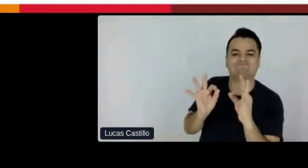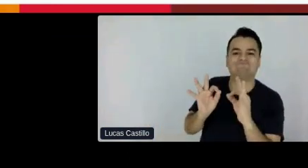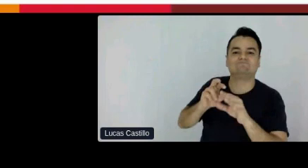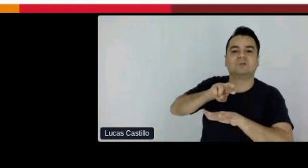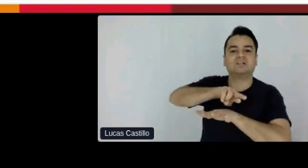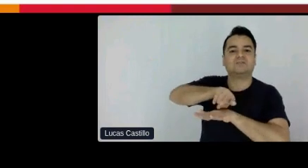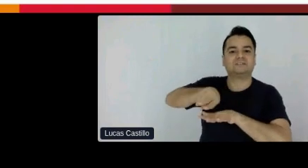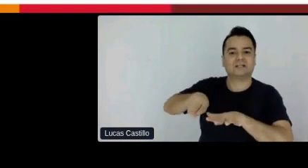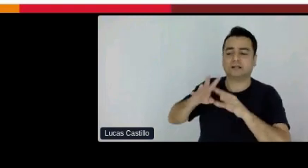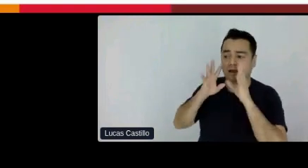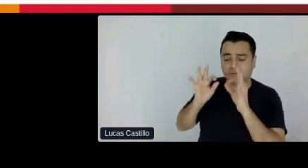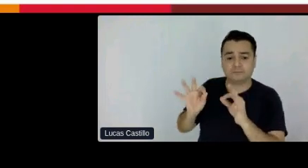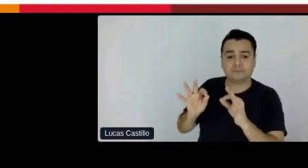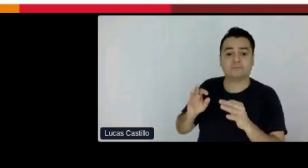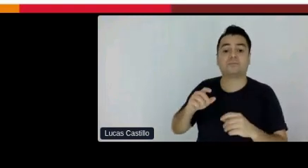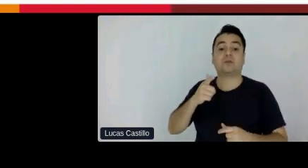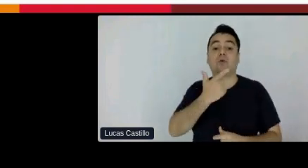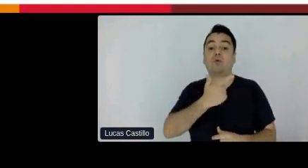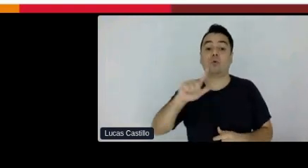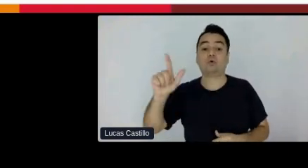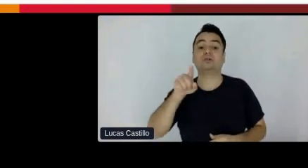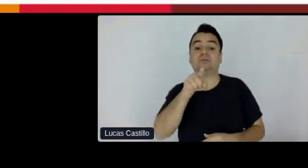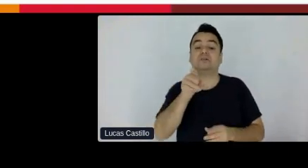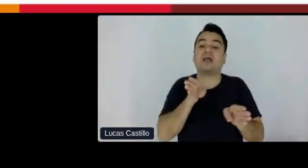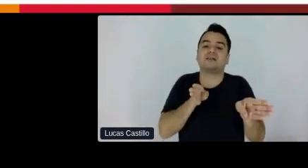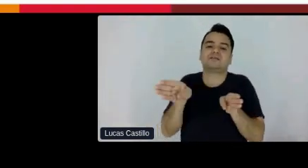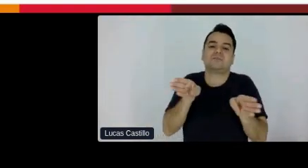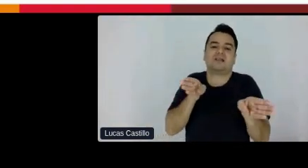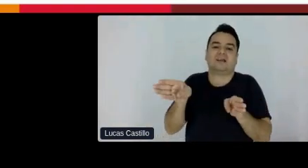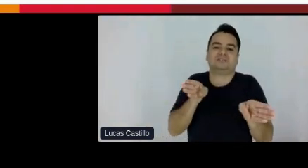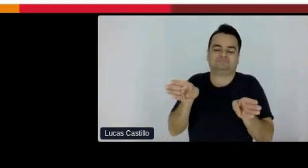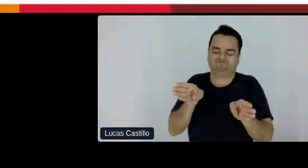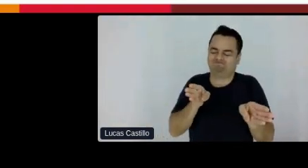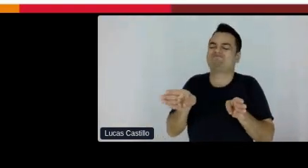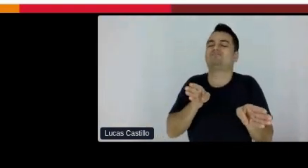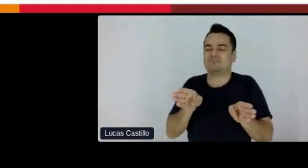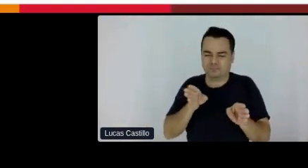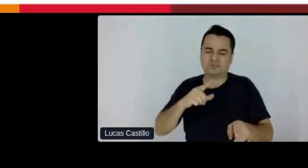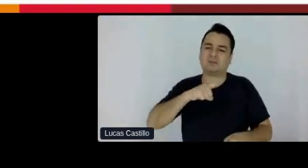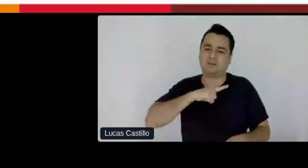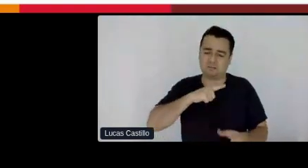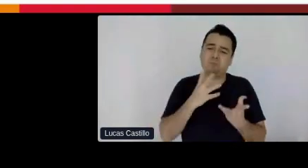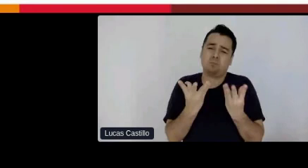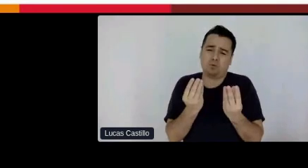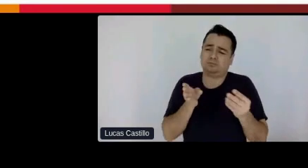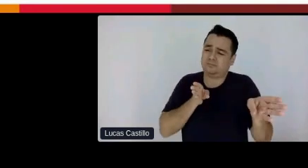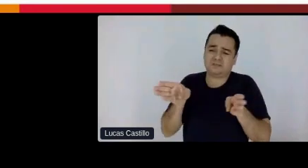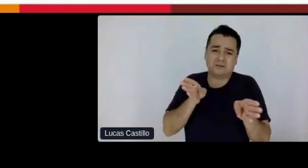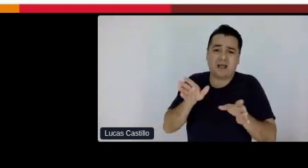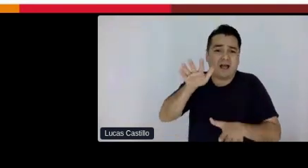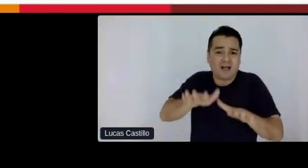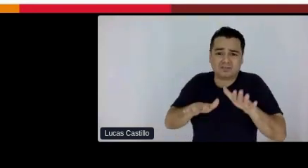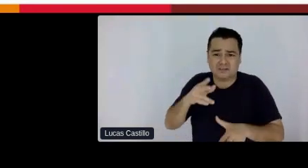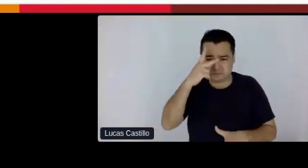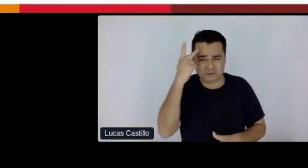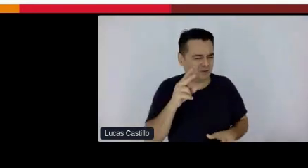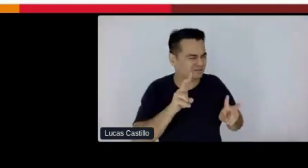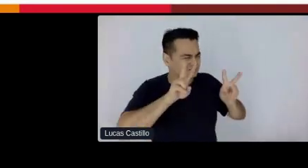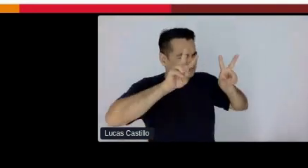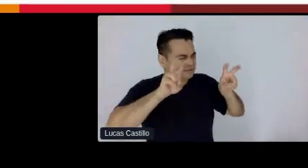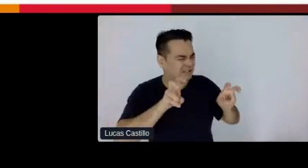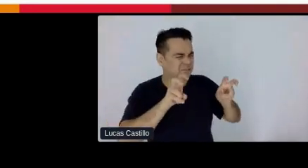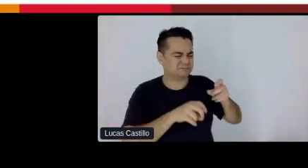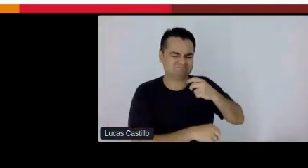diversidades. Promover acessibilidade. Nós vamos encontrar muitas pessoas que elas não vão entender nada do assunto, não vão